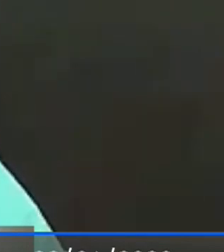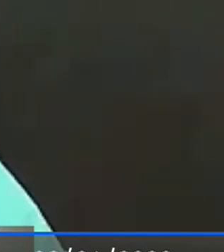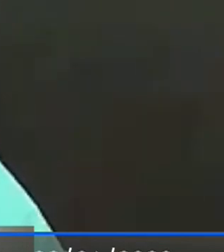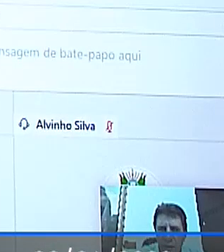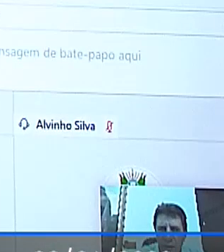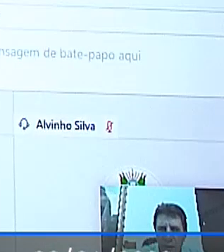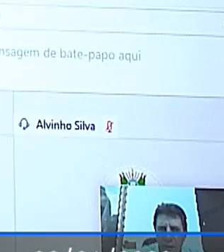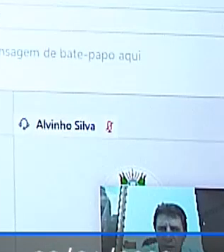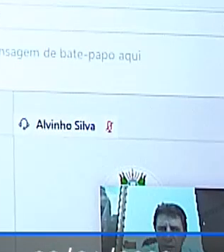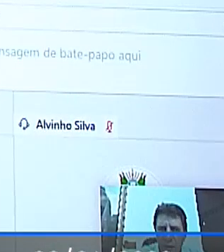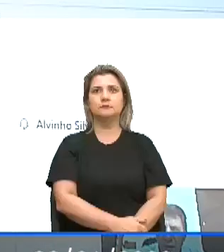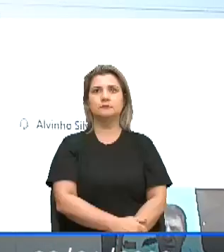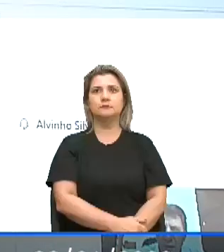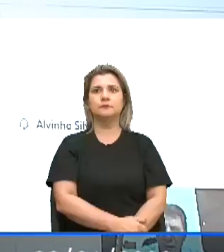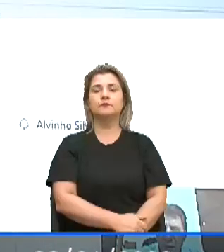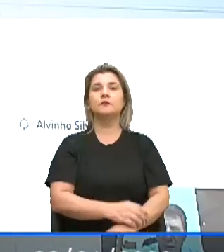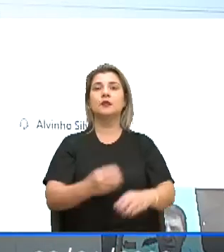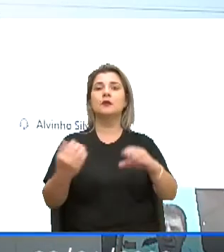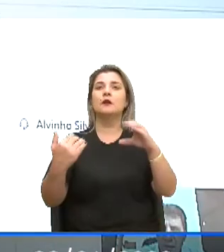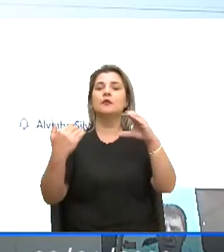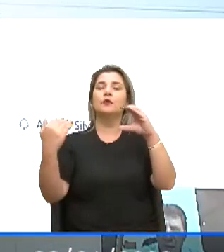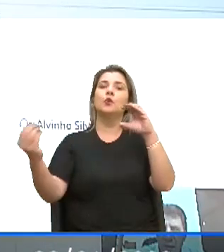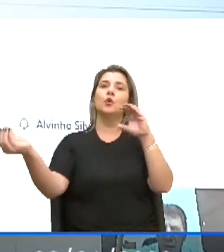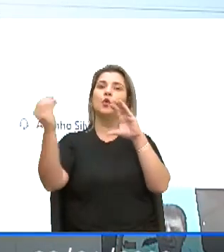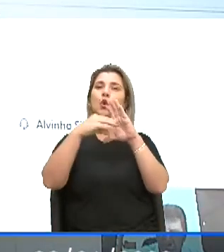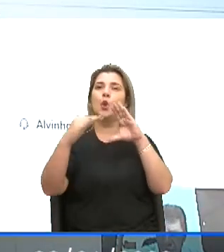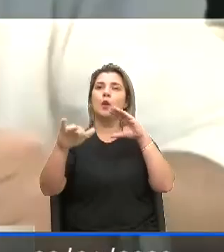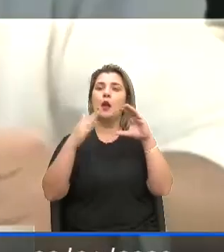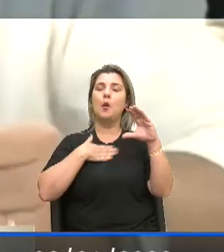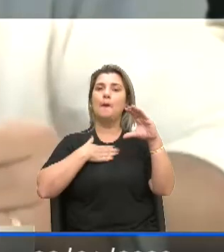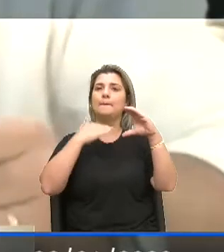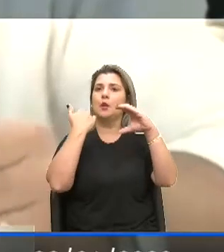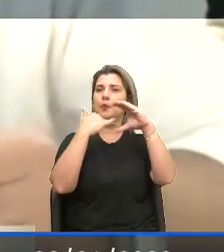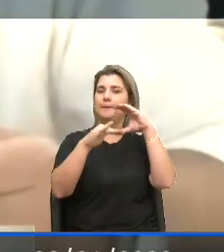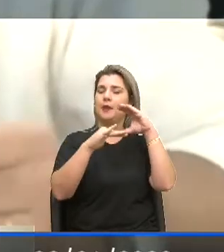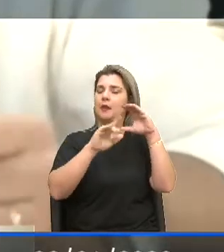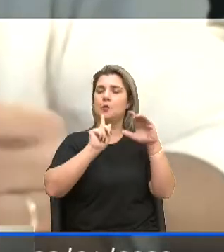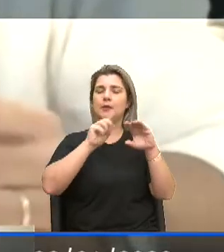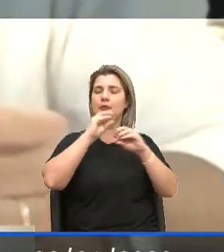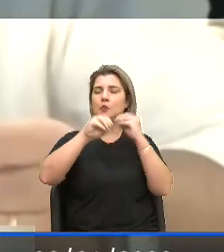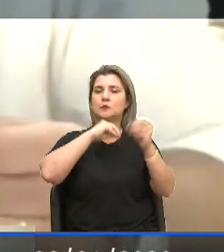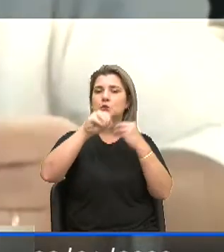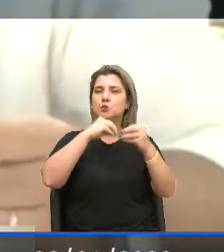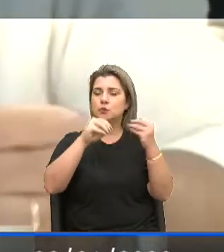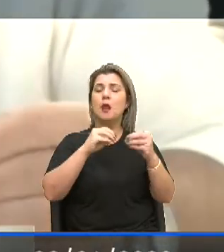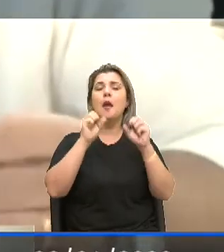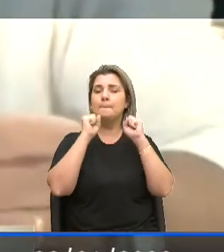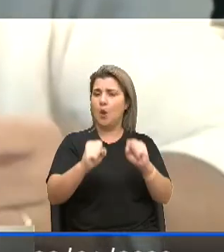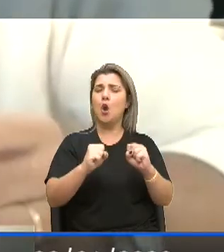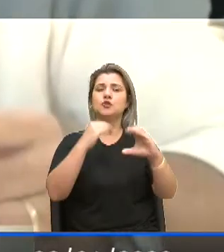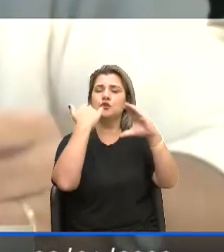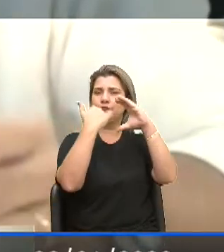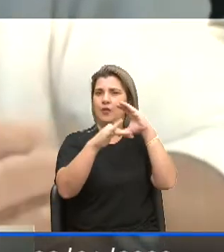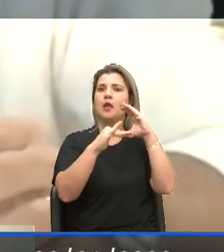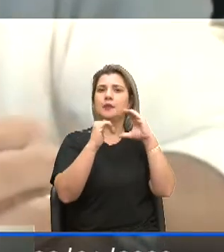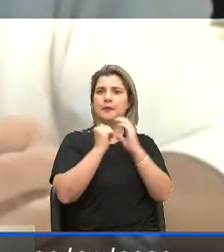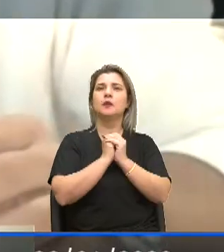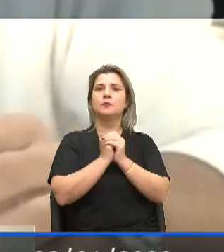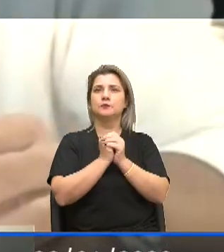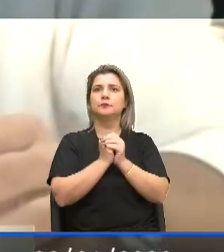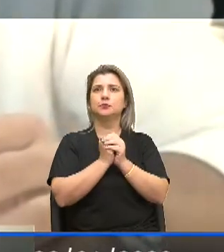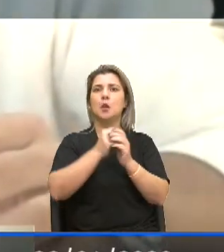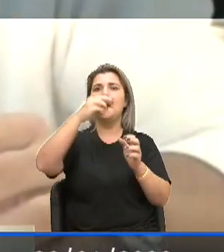Eu vou colocar o meu e-mail para a gente não misturar ali com o nosso lado COI, e aí vocês podem mandar e a gente tenta consolidar.